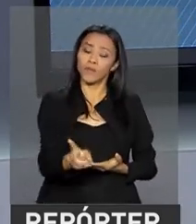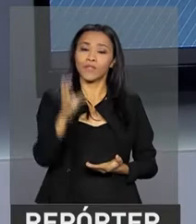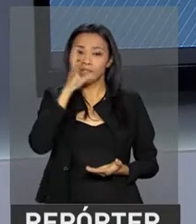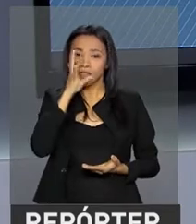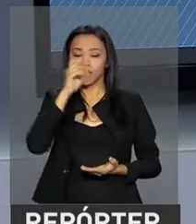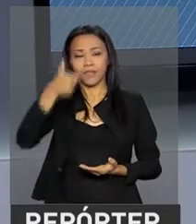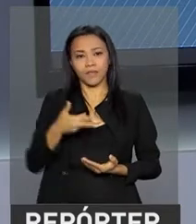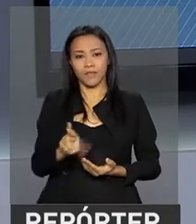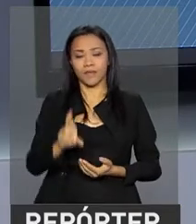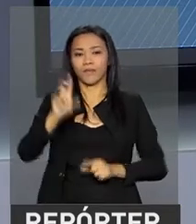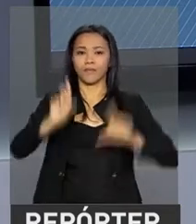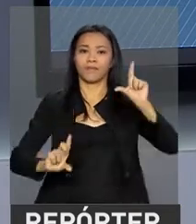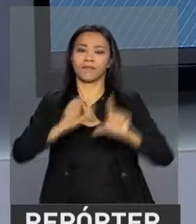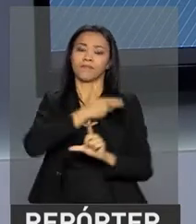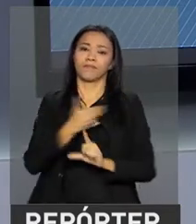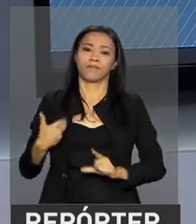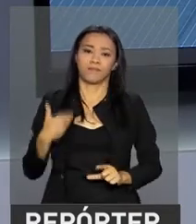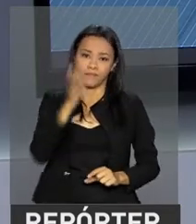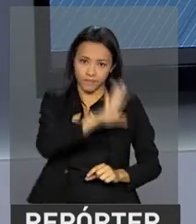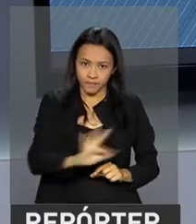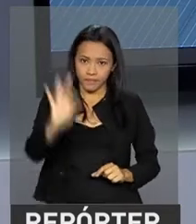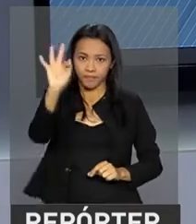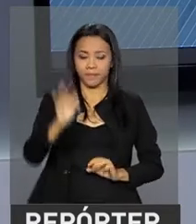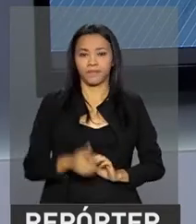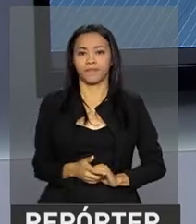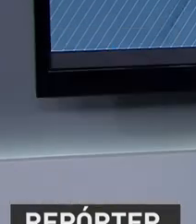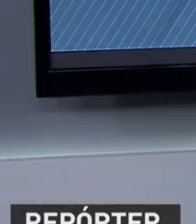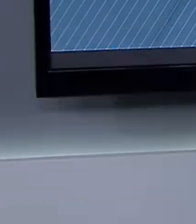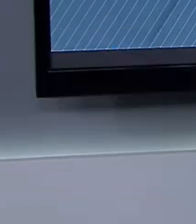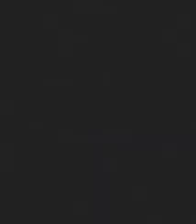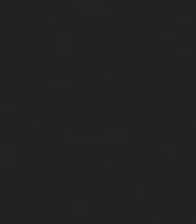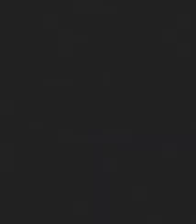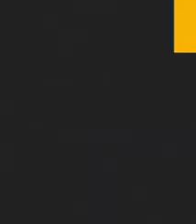continue com a gente na nbr a tv do governo federal